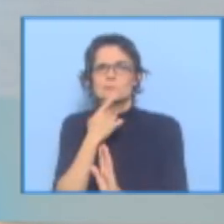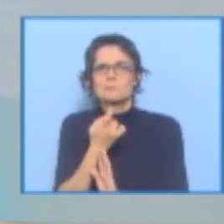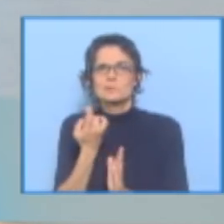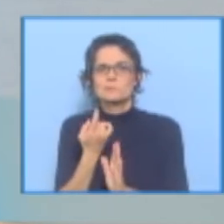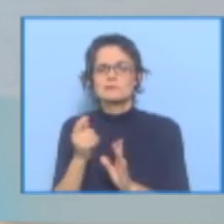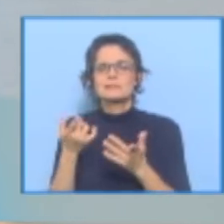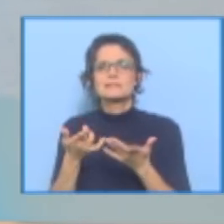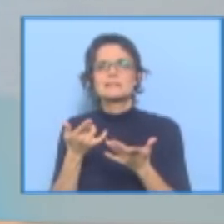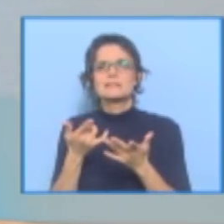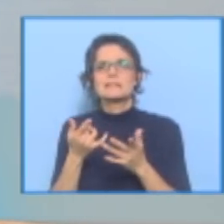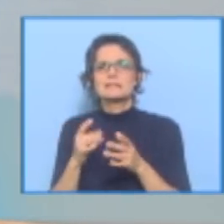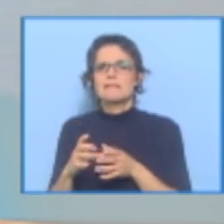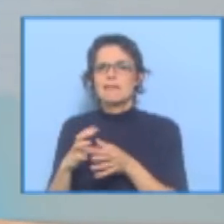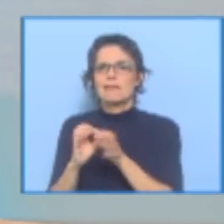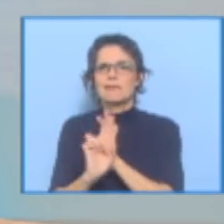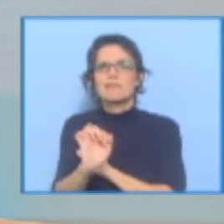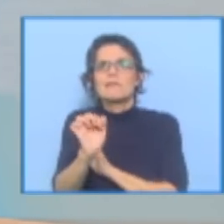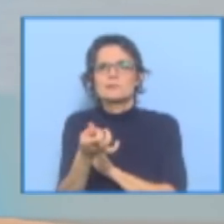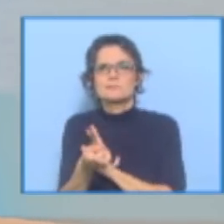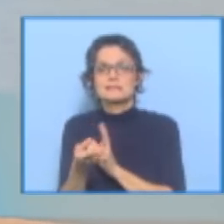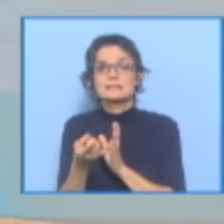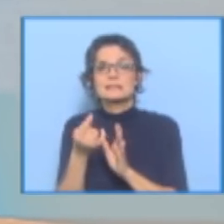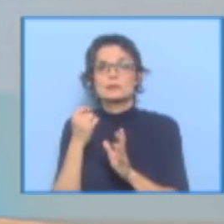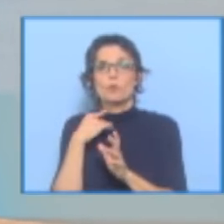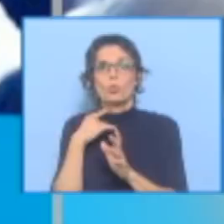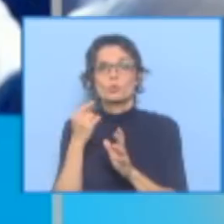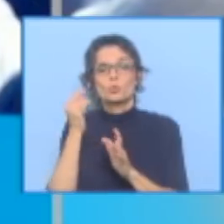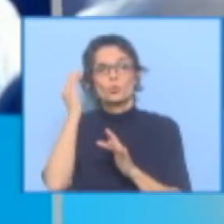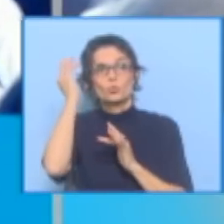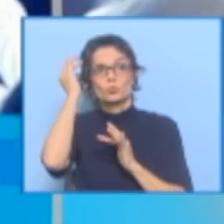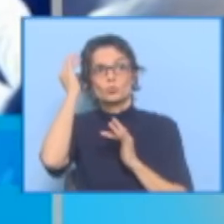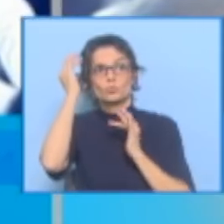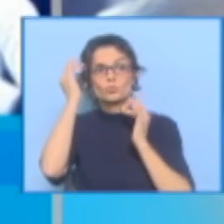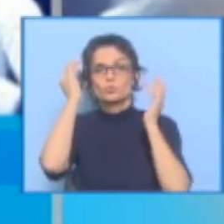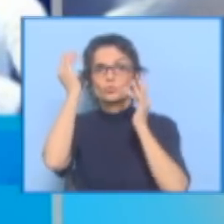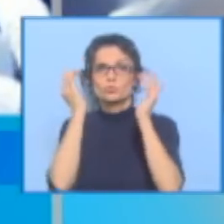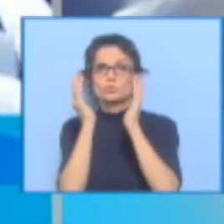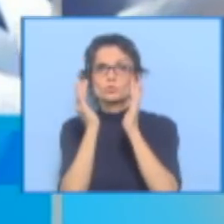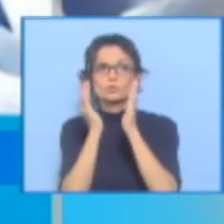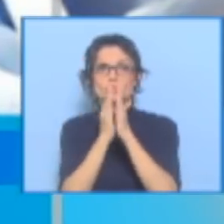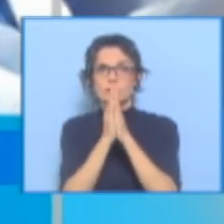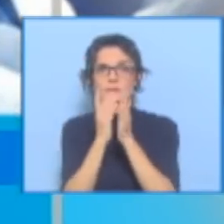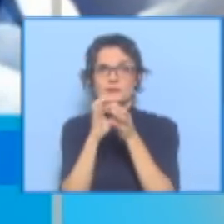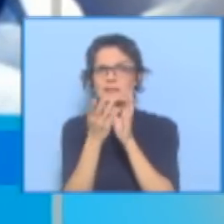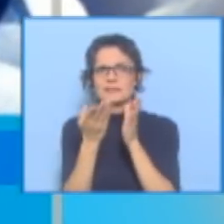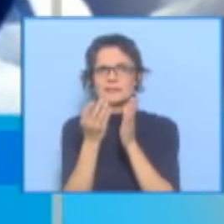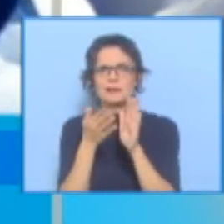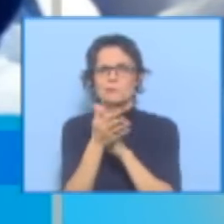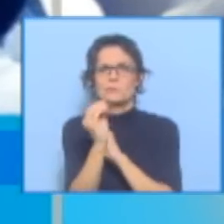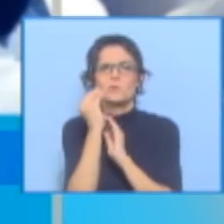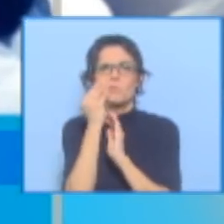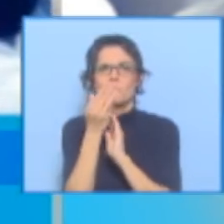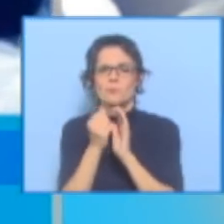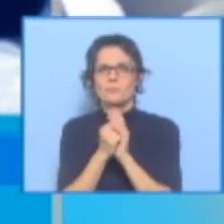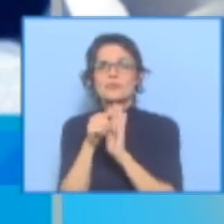este curso de Teologia. Acontece em que circunstâncias? Então, a entrada para o curso de Teologia tem que ver muito com a